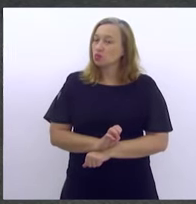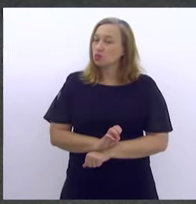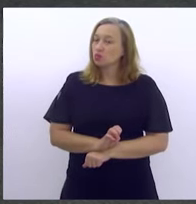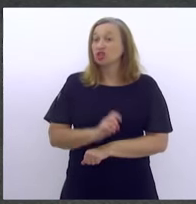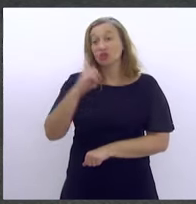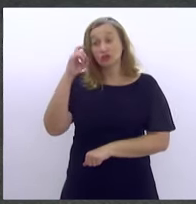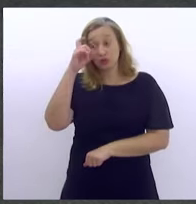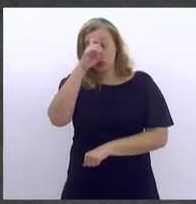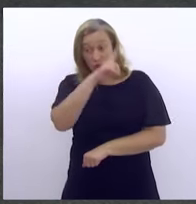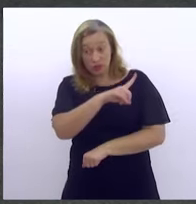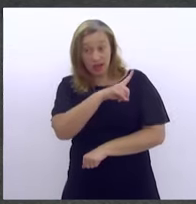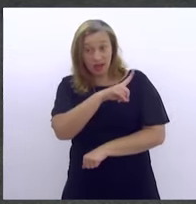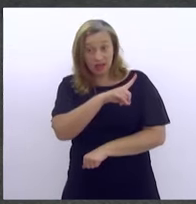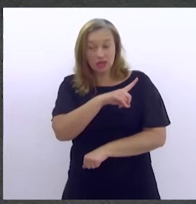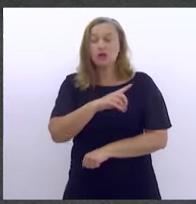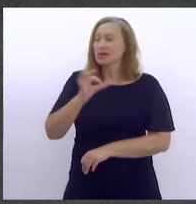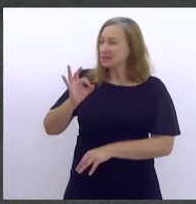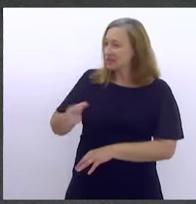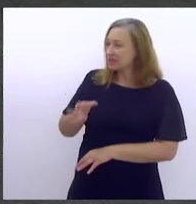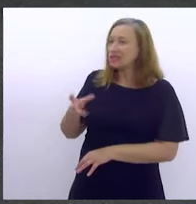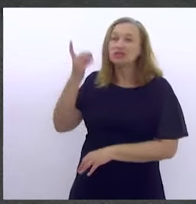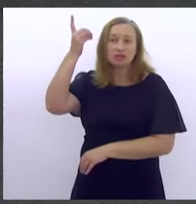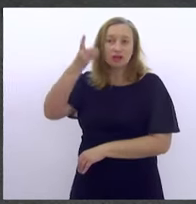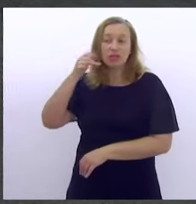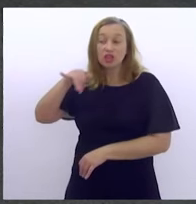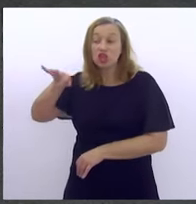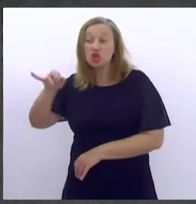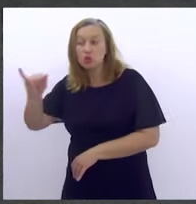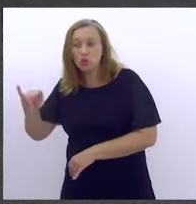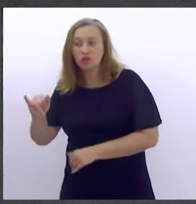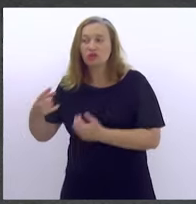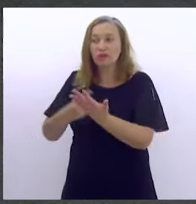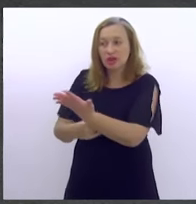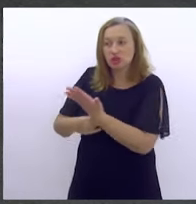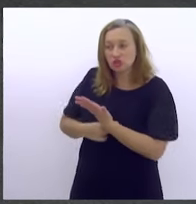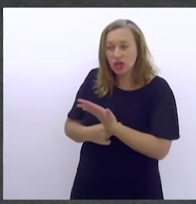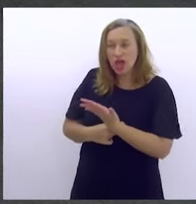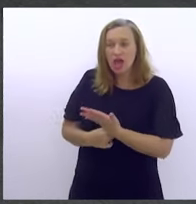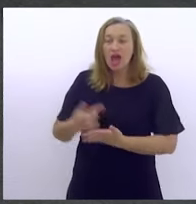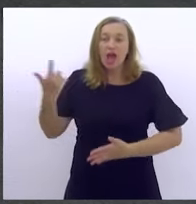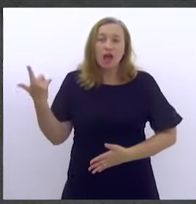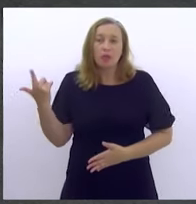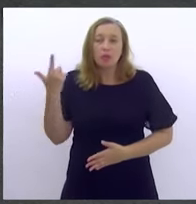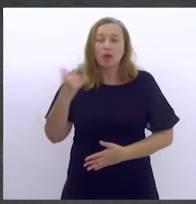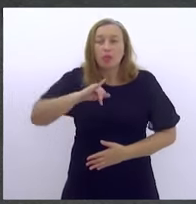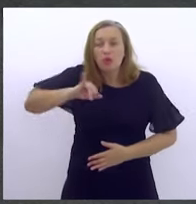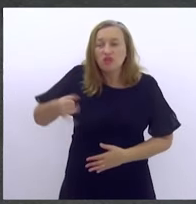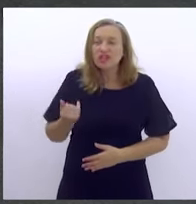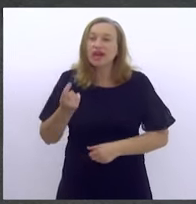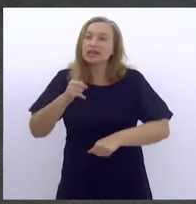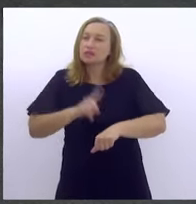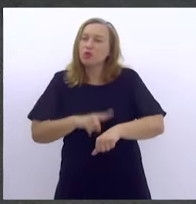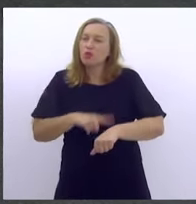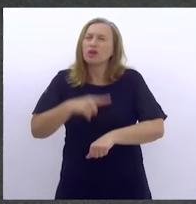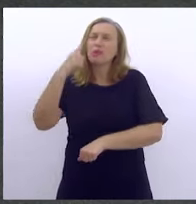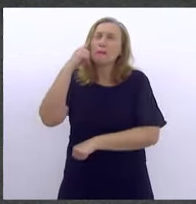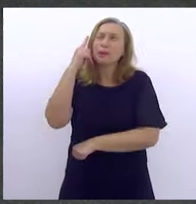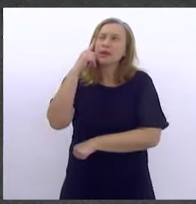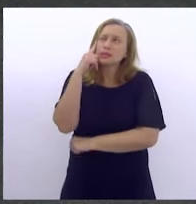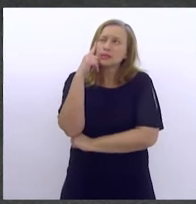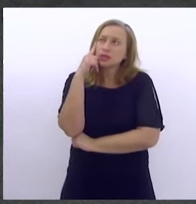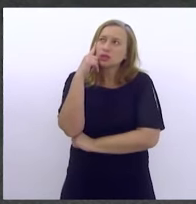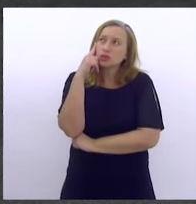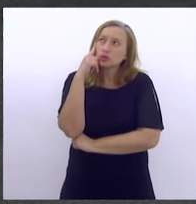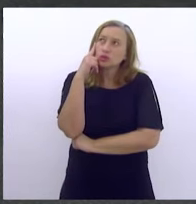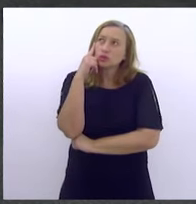deputado Yuri vai contribuir, exatamente aproveitar esse momento que a gente está refletindo sobre a importância dos profissionais da